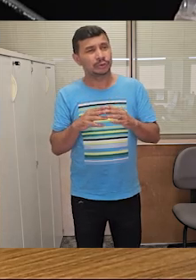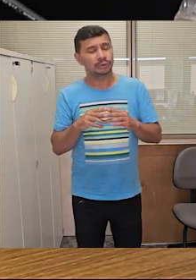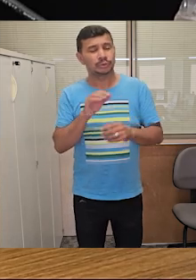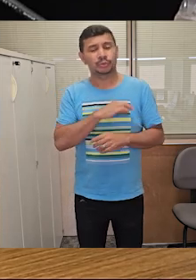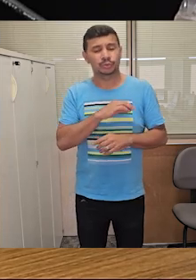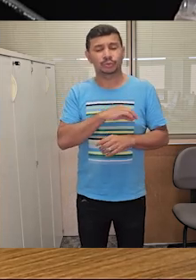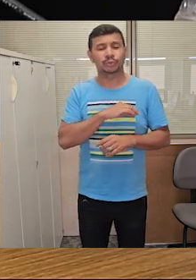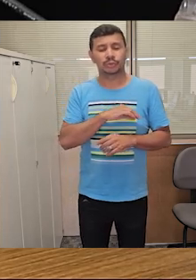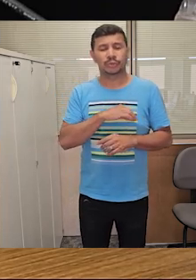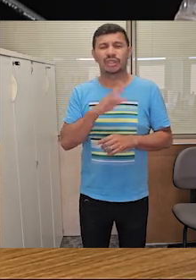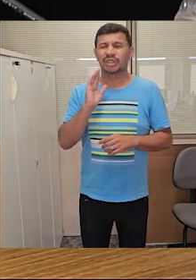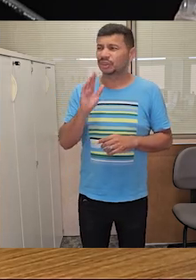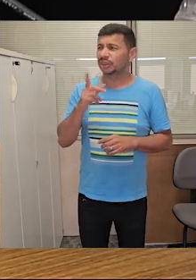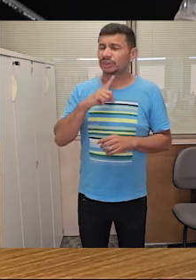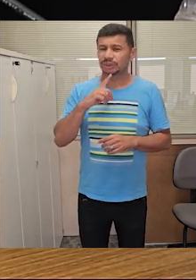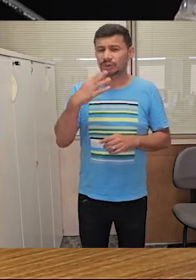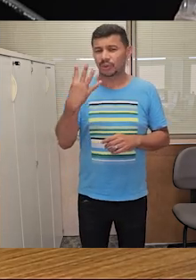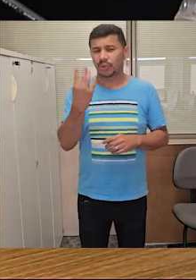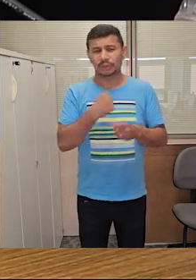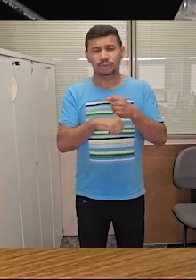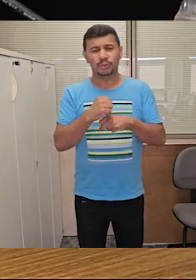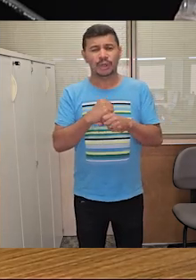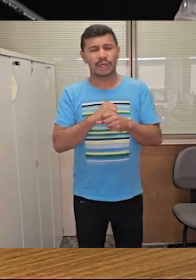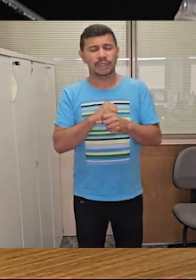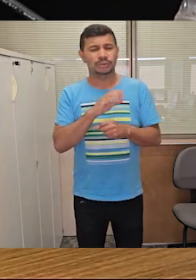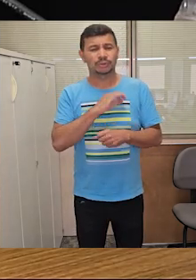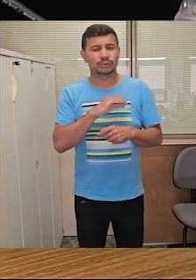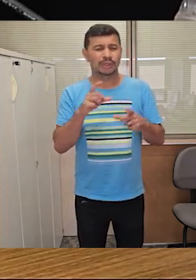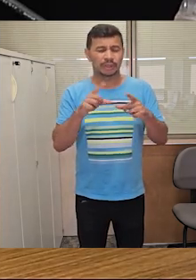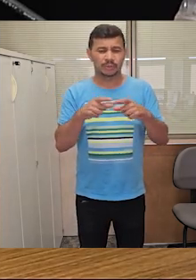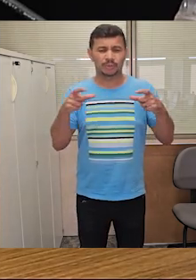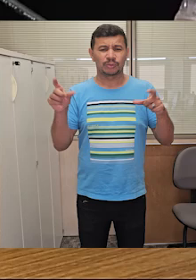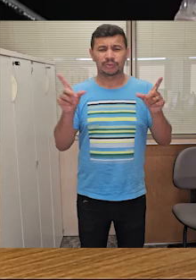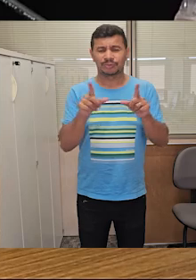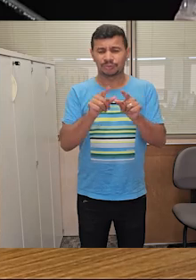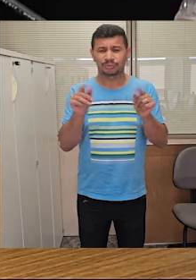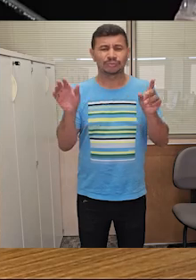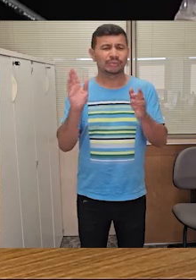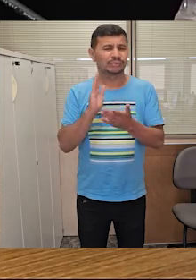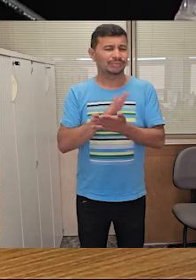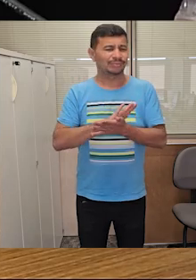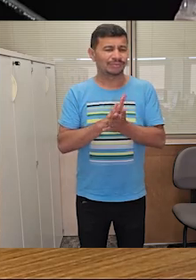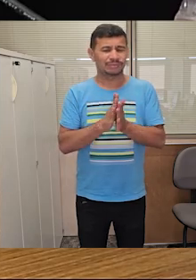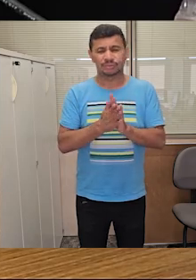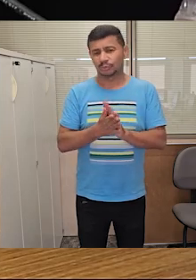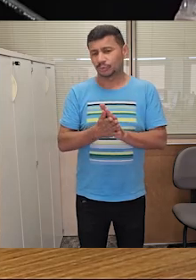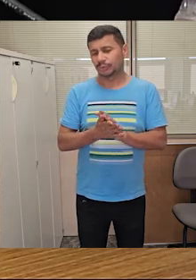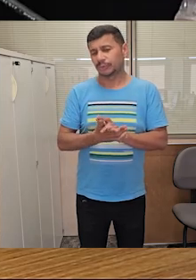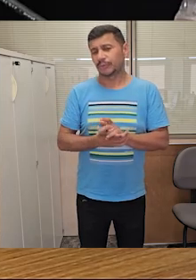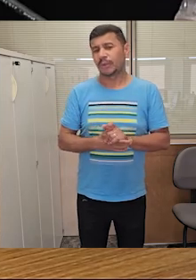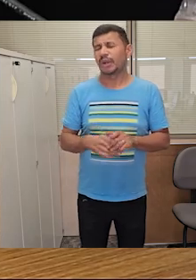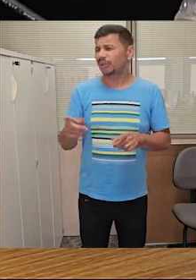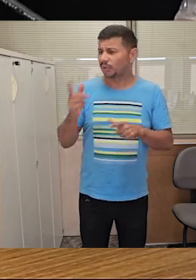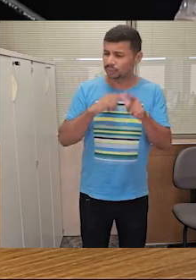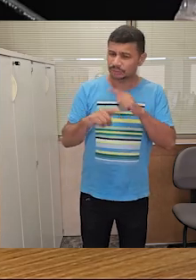estava há 4 anos sem reajuste e com arroxo salarial de perto de 40% de percas